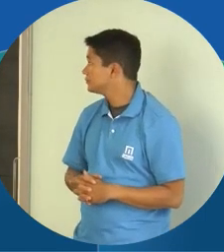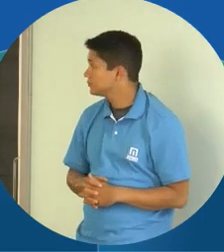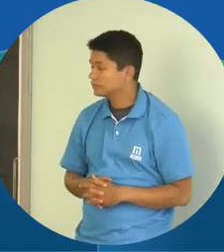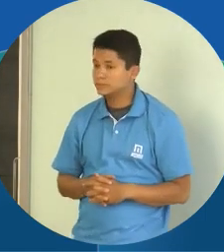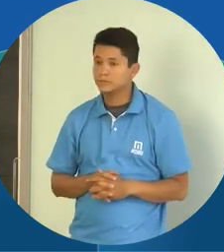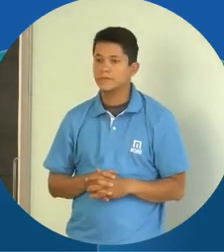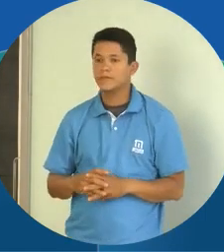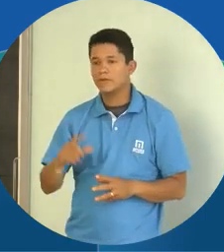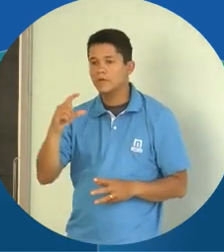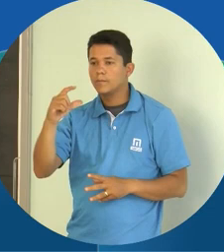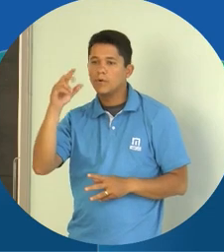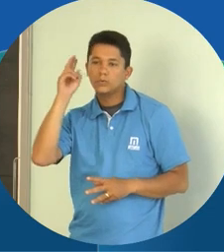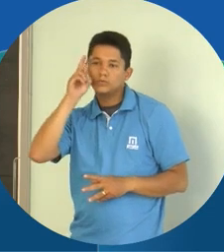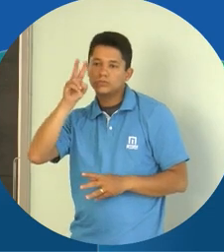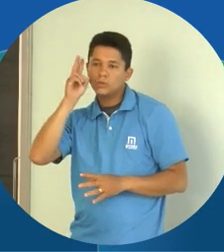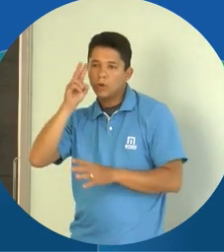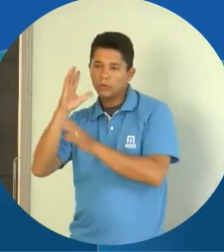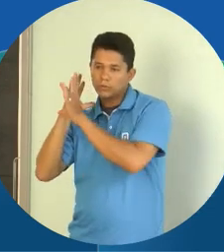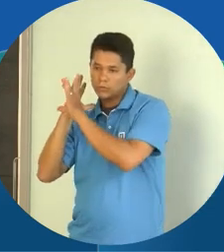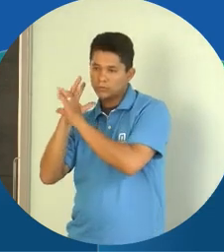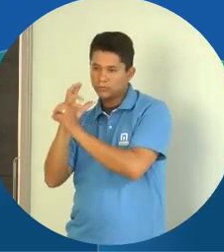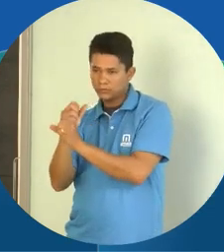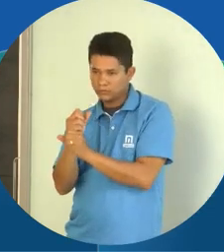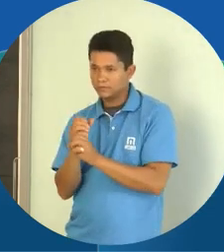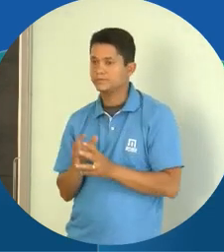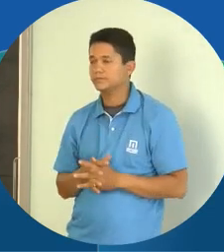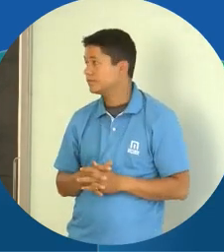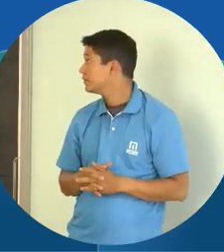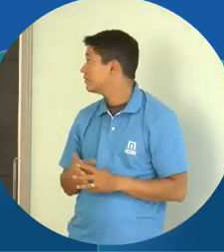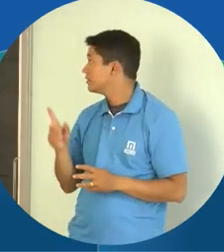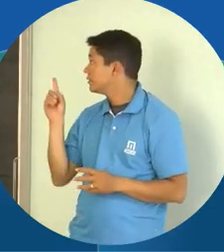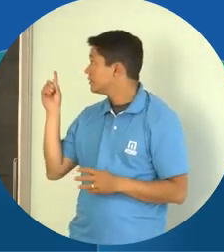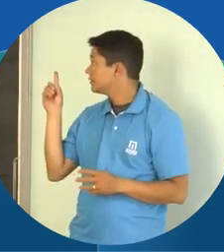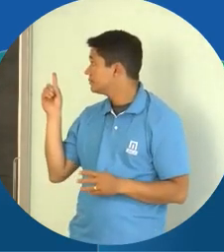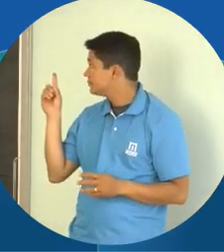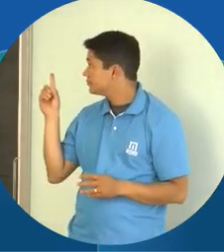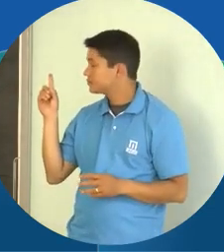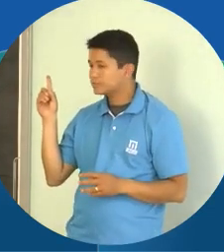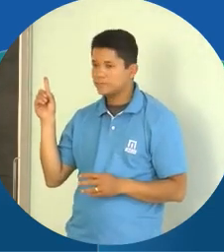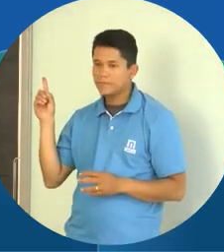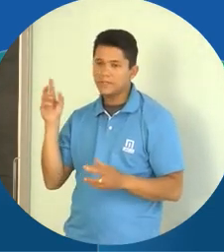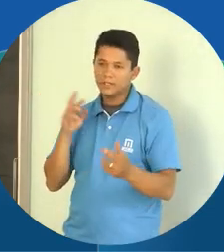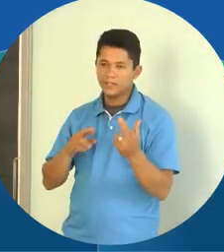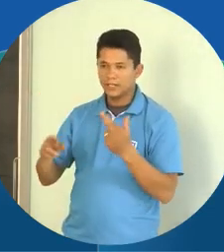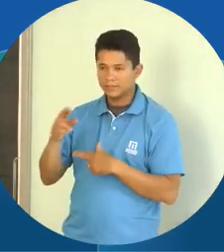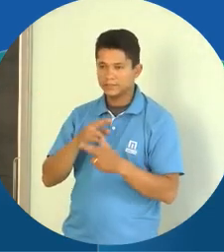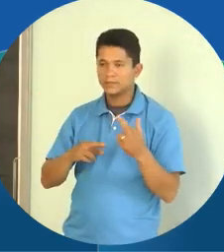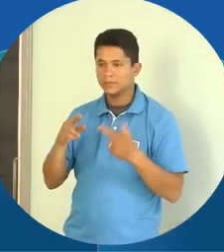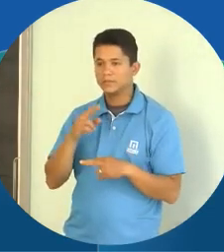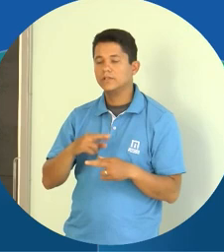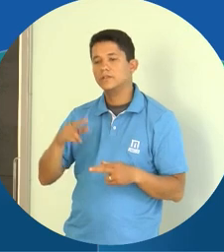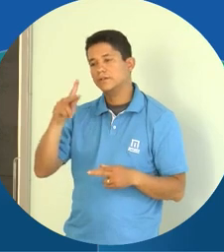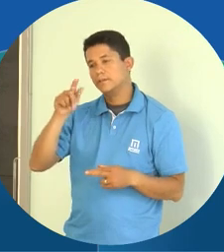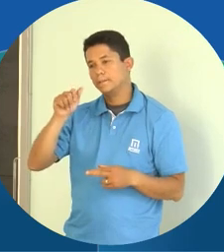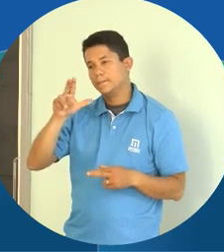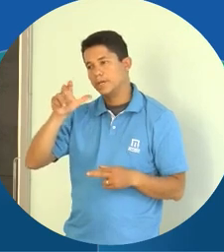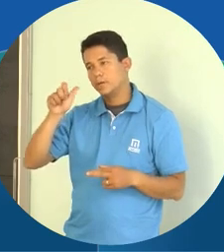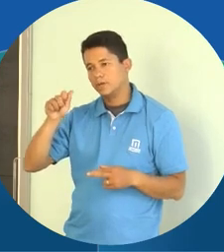Um pouquinho do histórico, gente, em relação à Paula Machado Engenharia e a sua